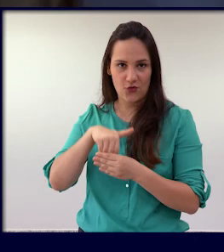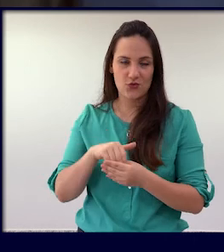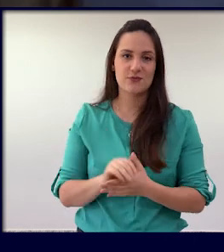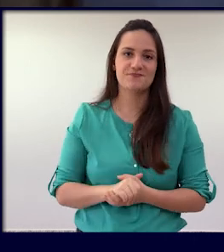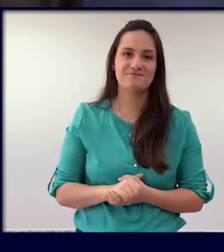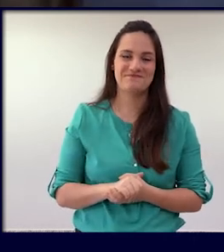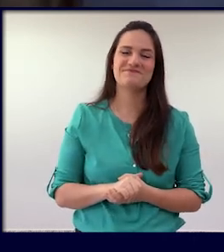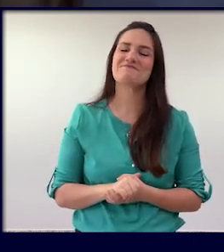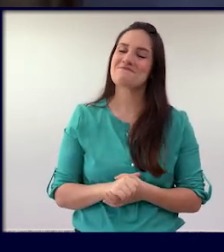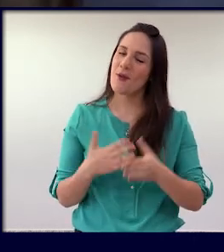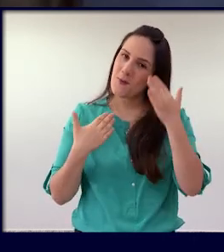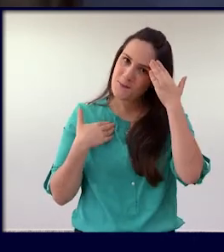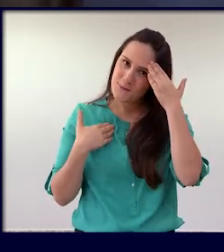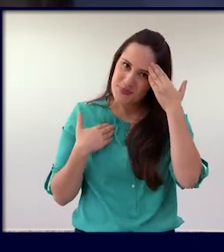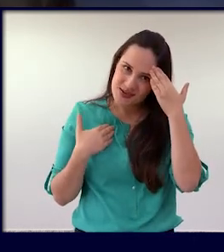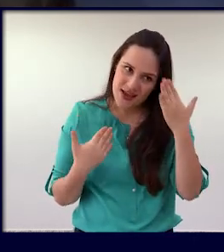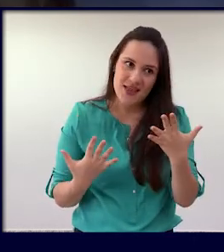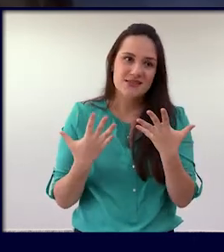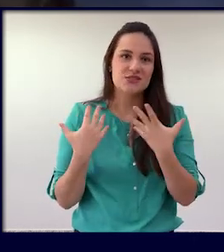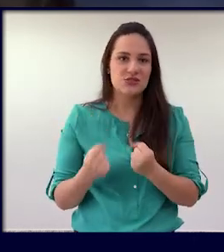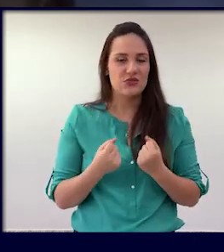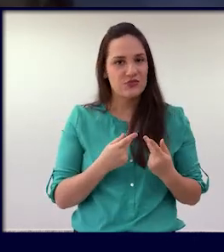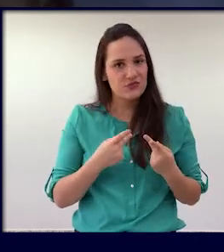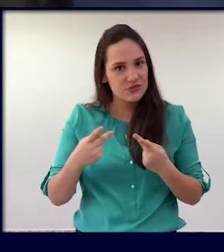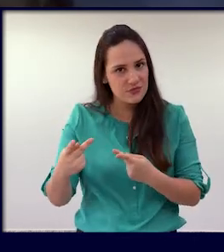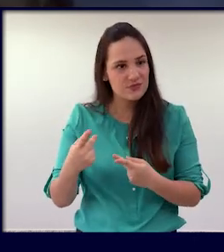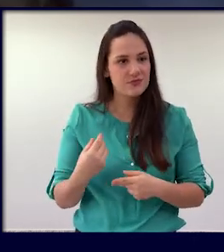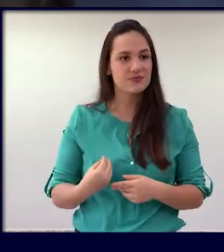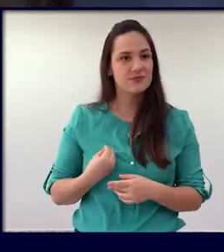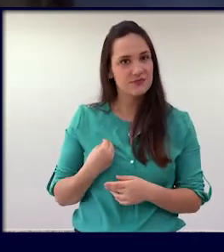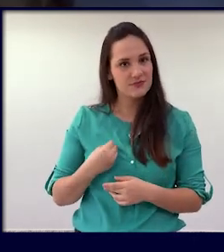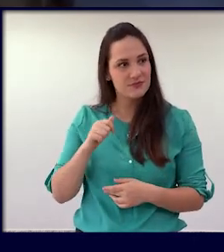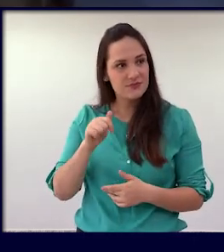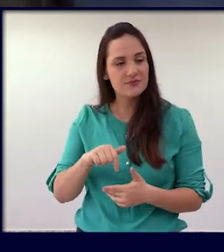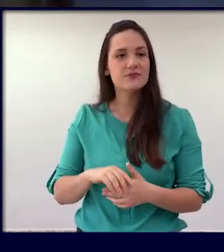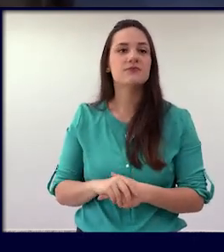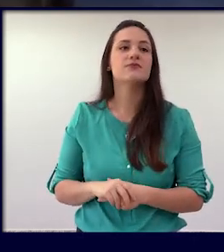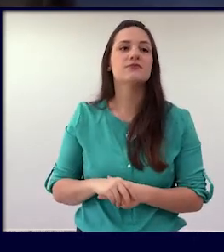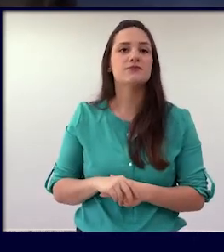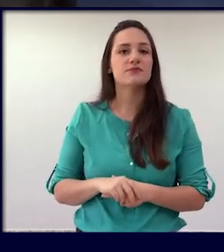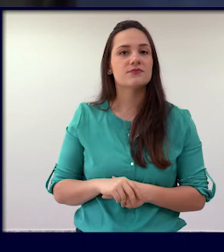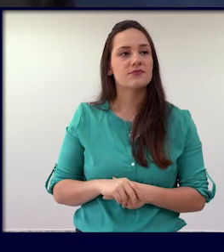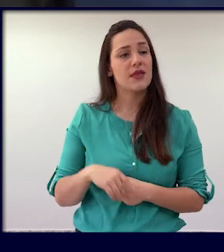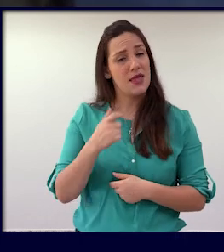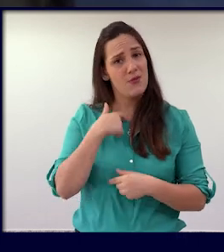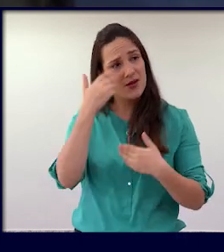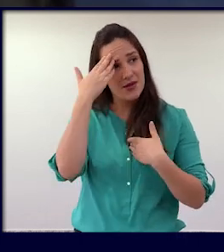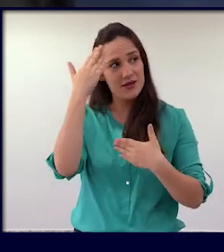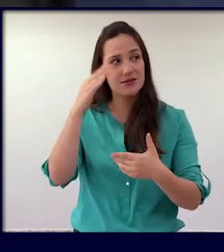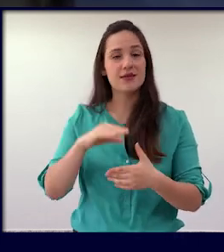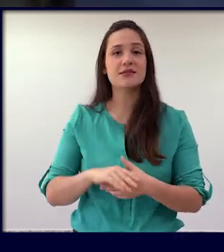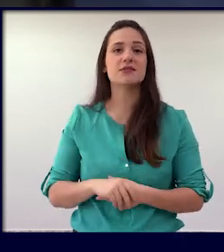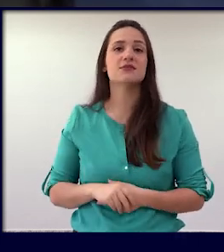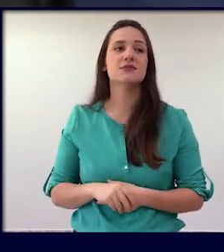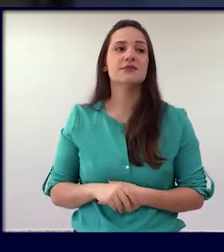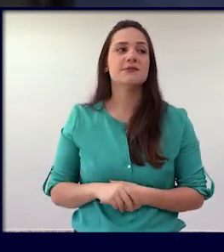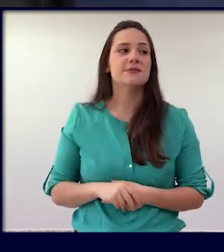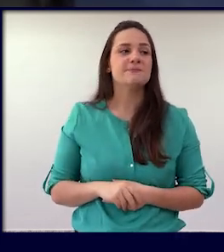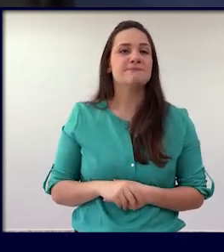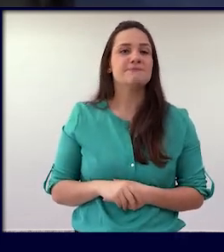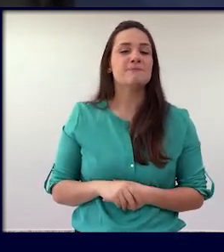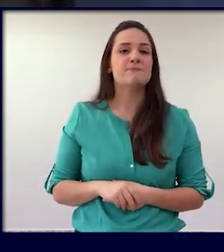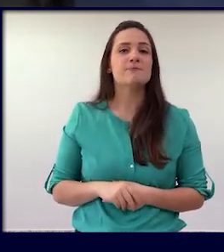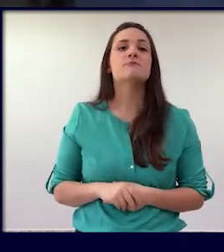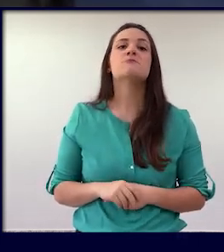Exatamente, participar ativamente. Kátia, muito obrigado por ter aceito o nosso convite para participar do nosso programa. Alex, eu